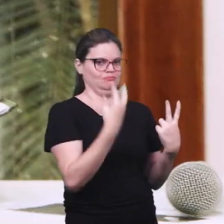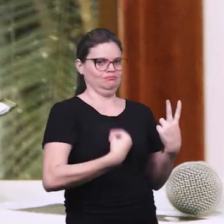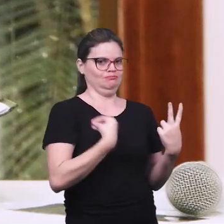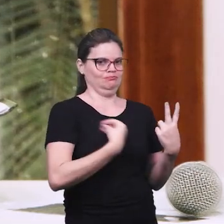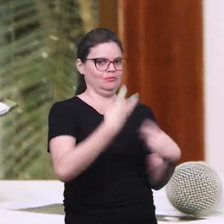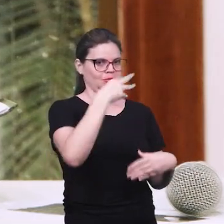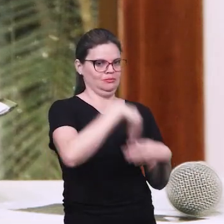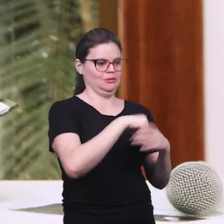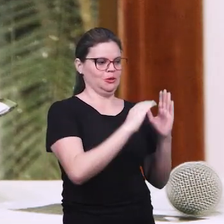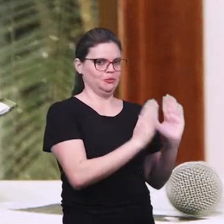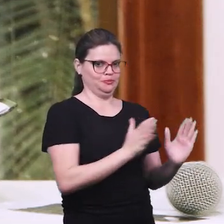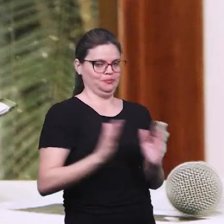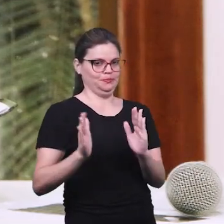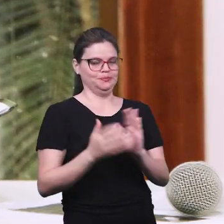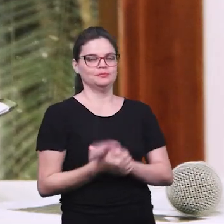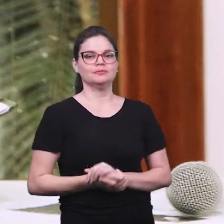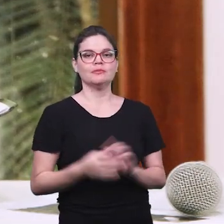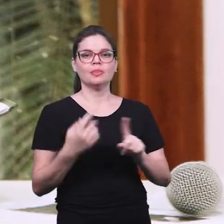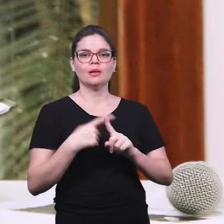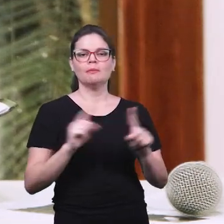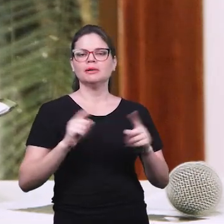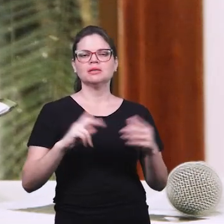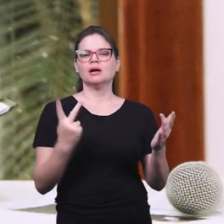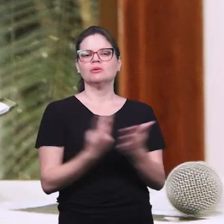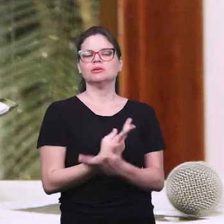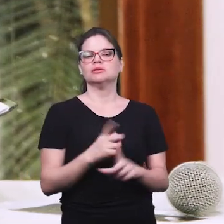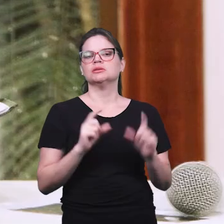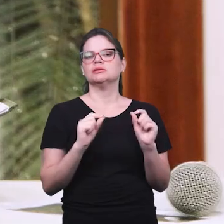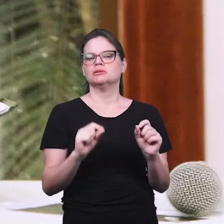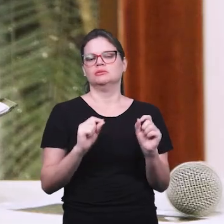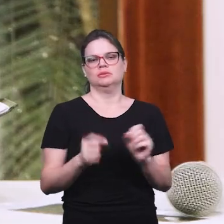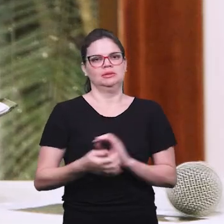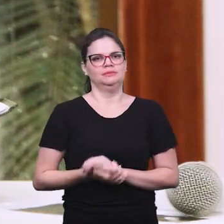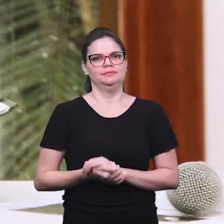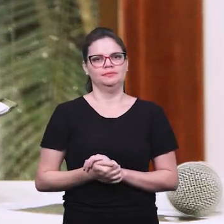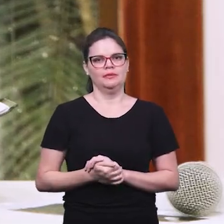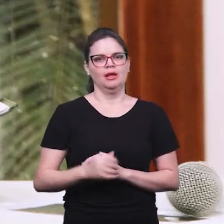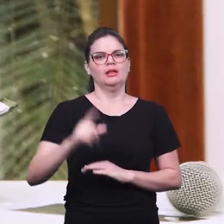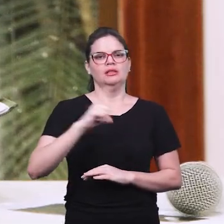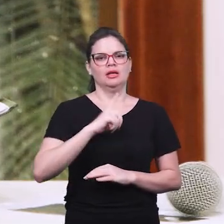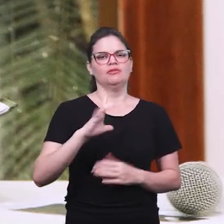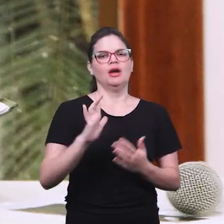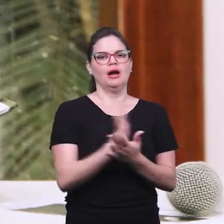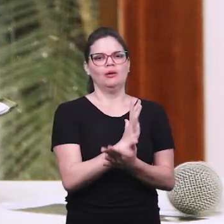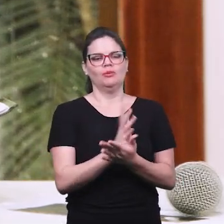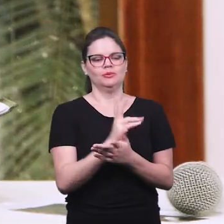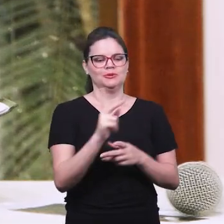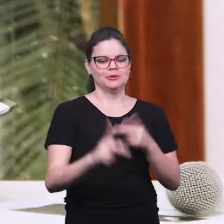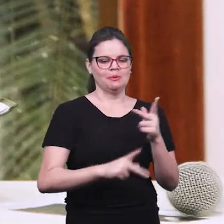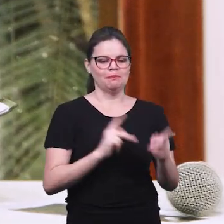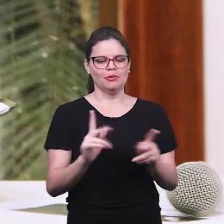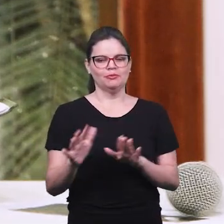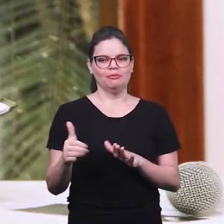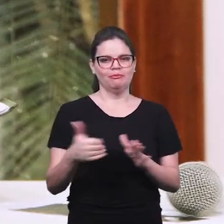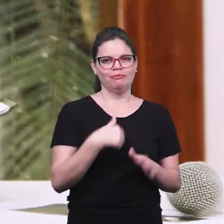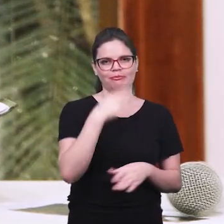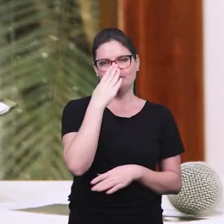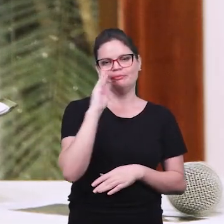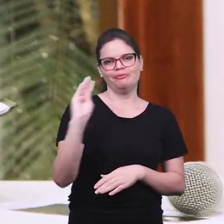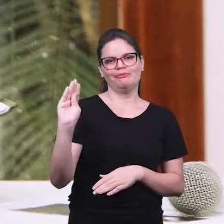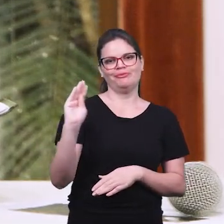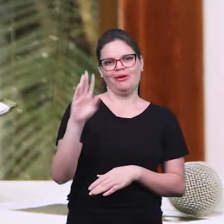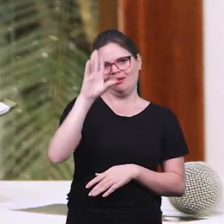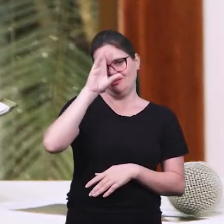Deus. Mas a partir de um momento, começou a acontecer alguns desvios da parte de